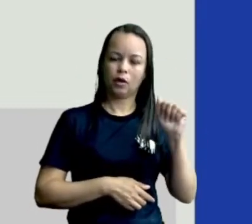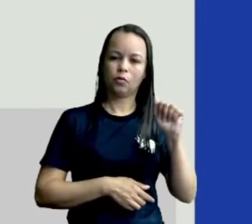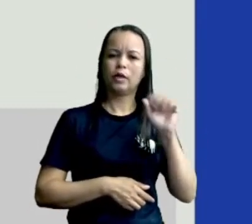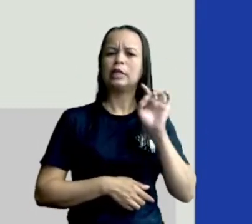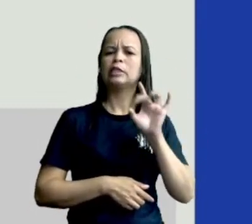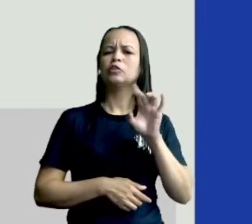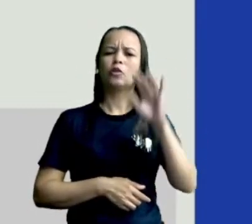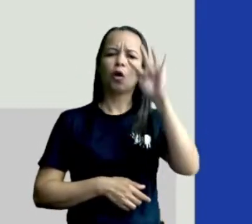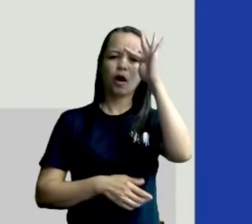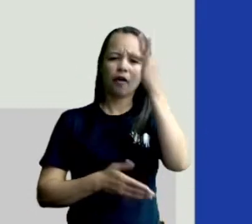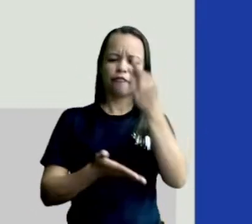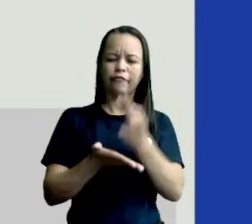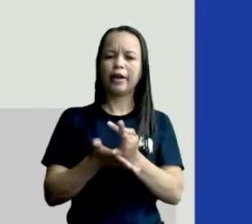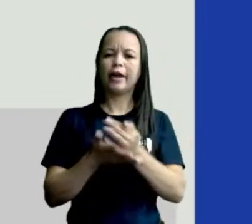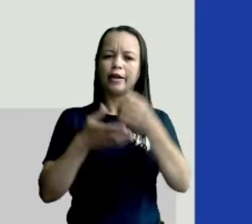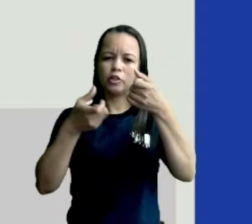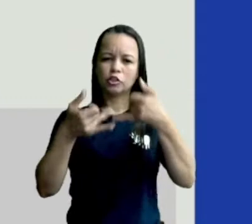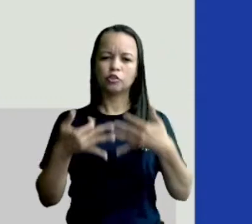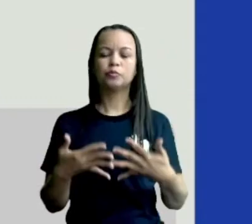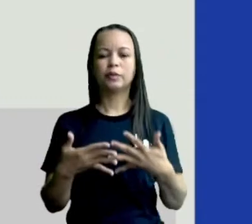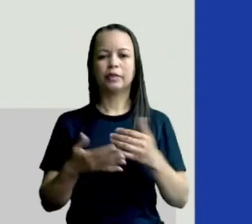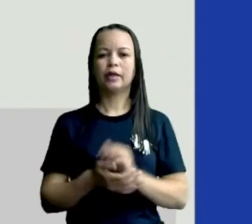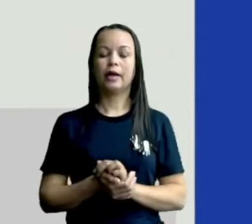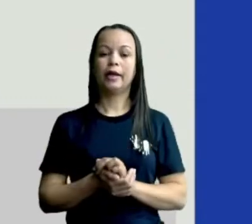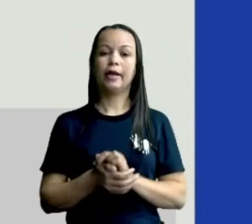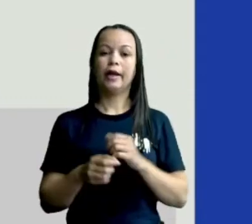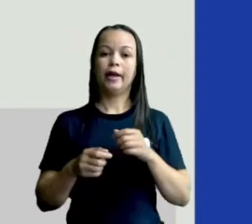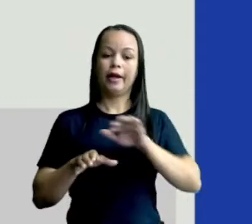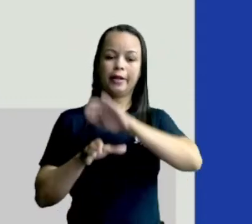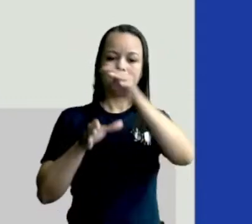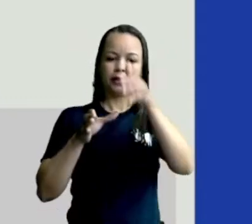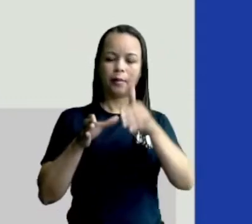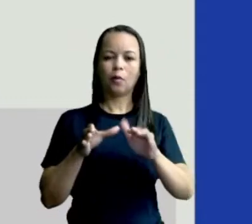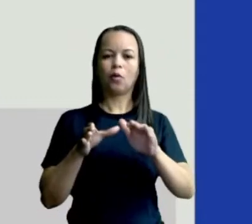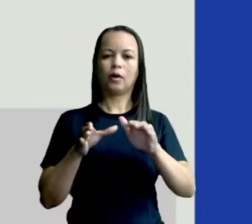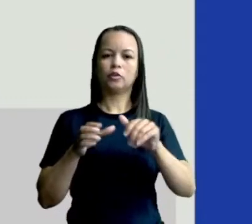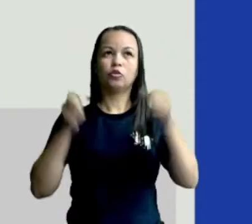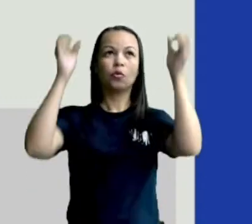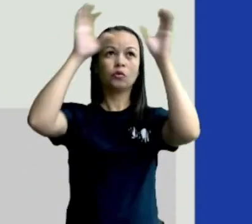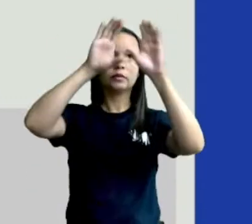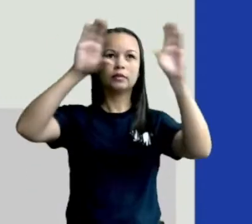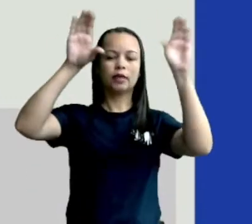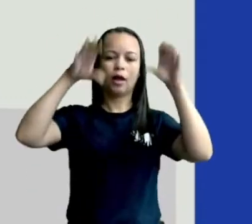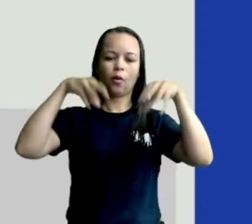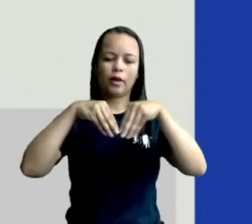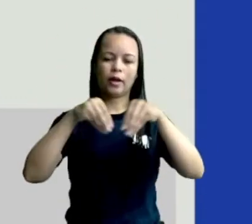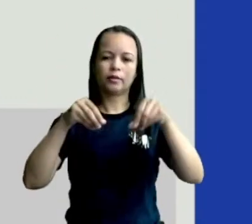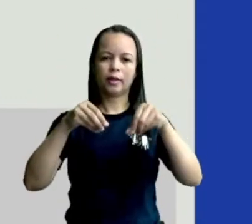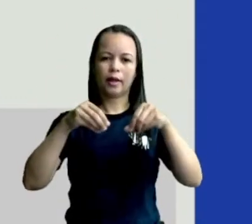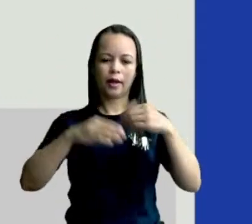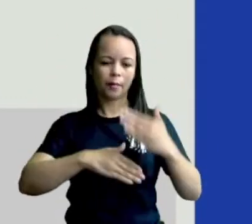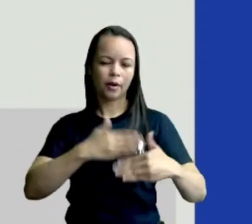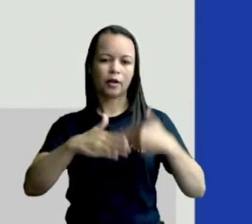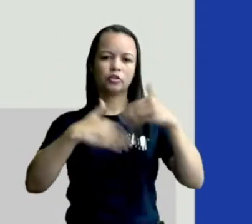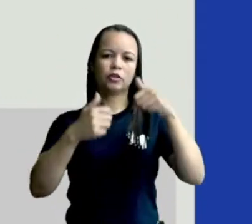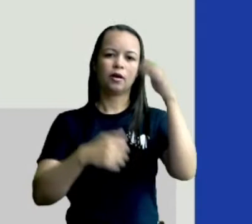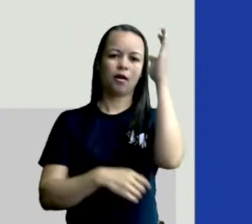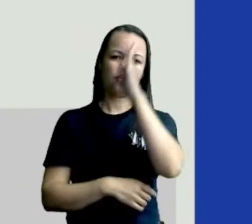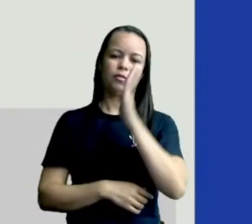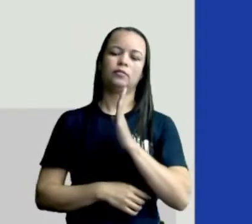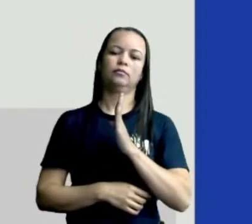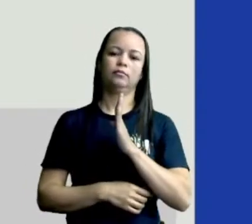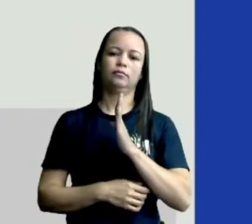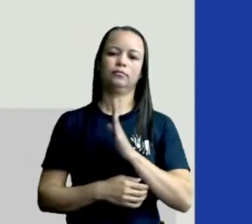em Tabocas, o céu e a terra se uniram para gerar o Brasil.